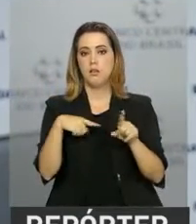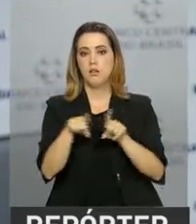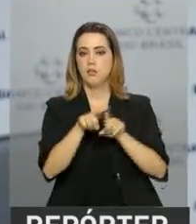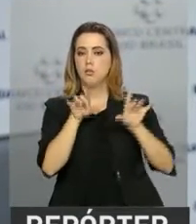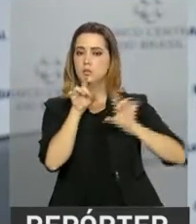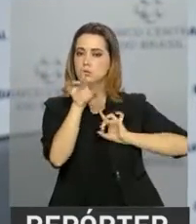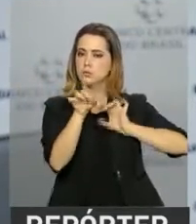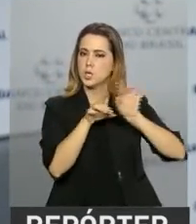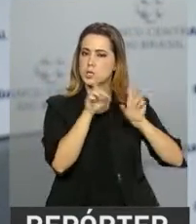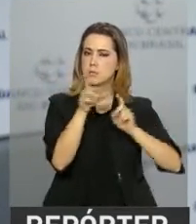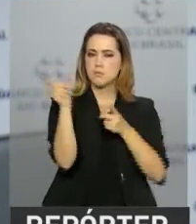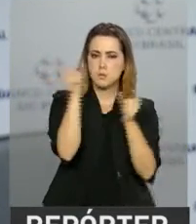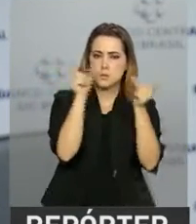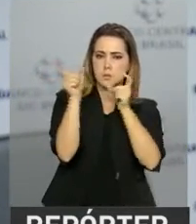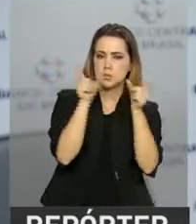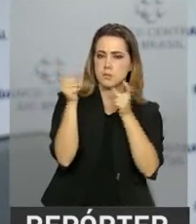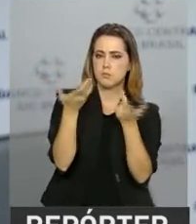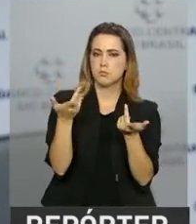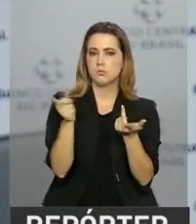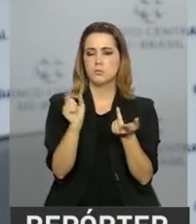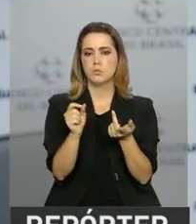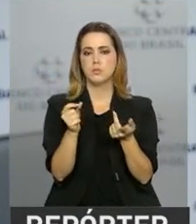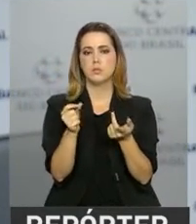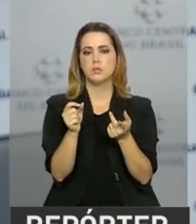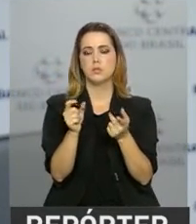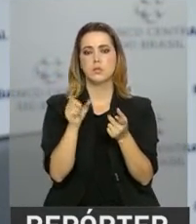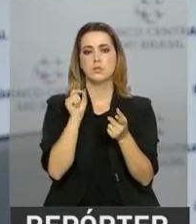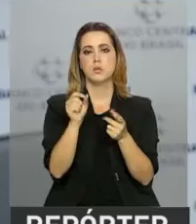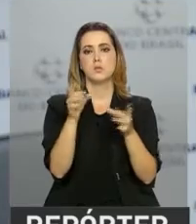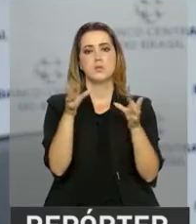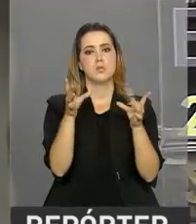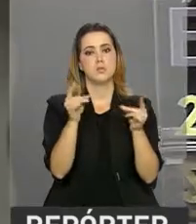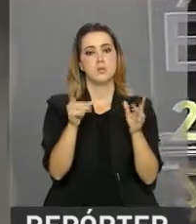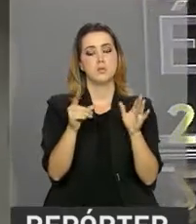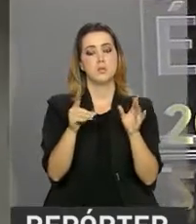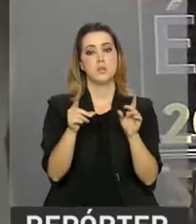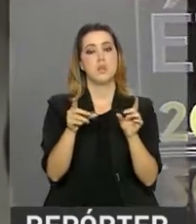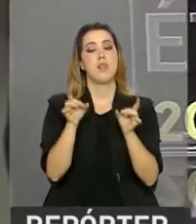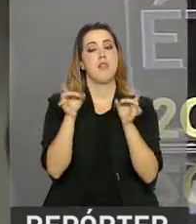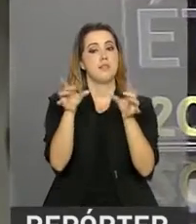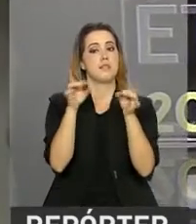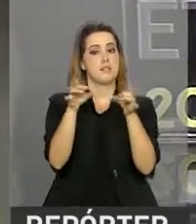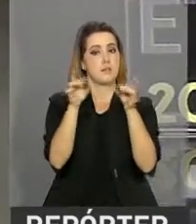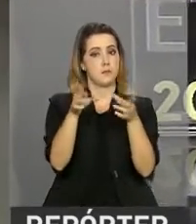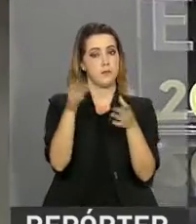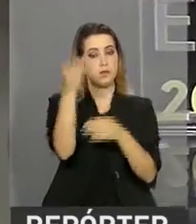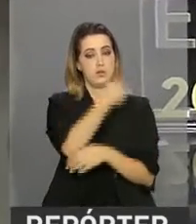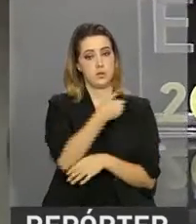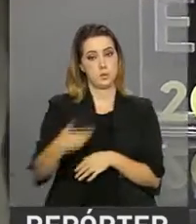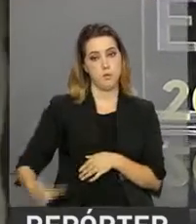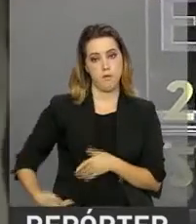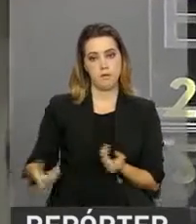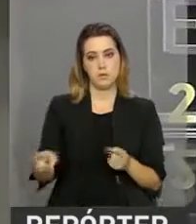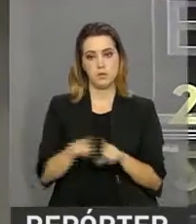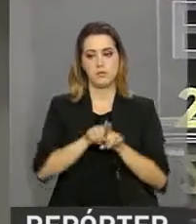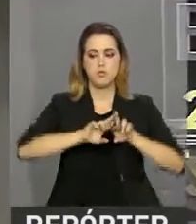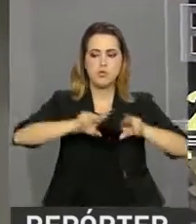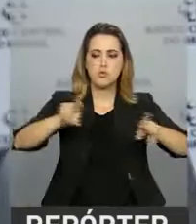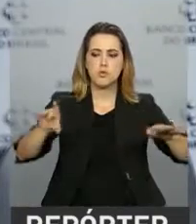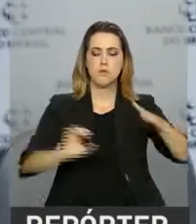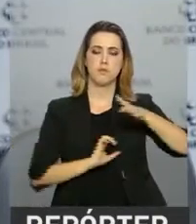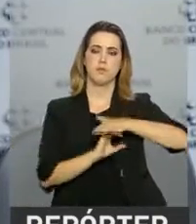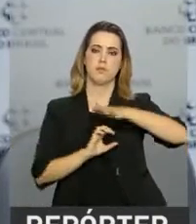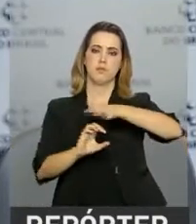né olhamos com bastante mais é manutenção a questão das licitações públicas fato de terem cada vez mais empresas